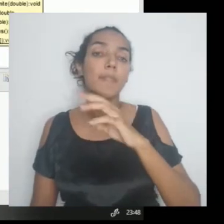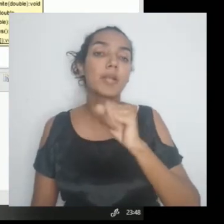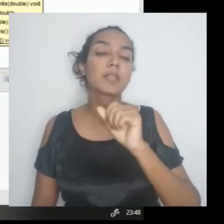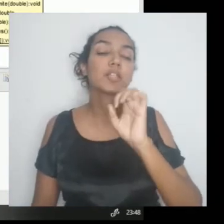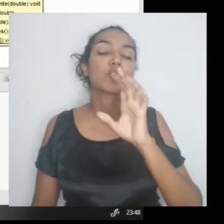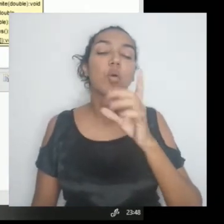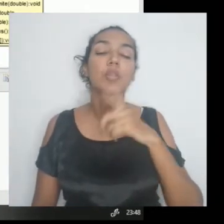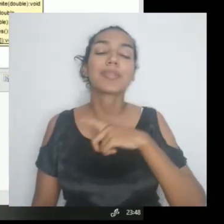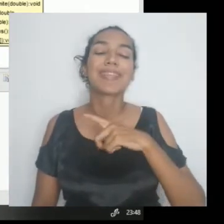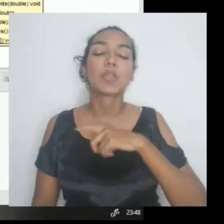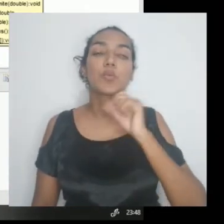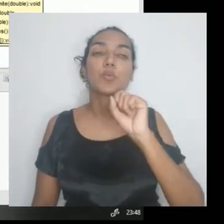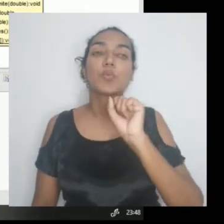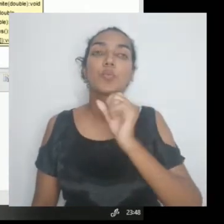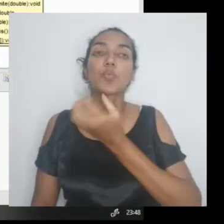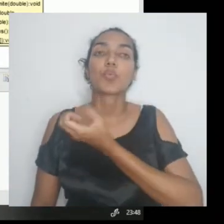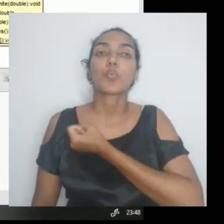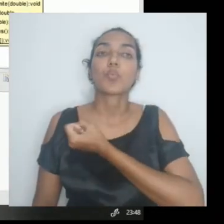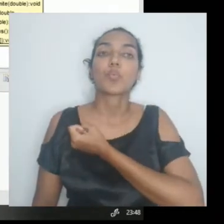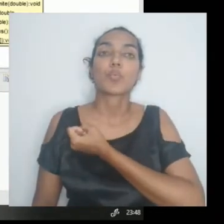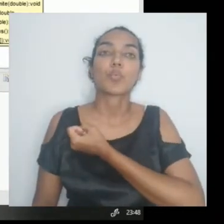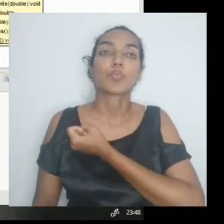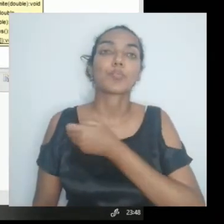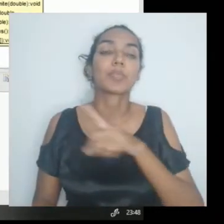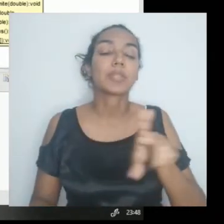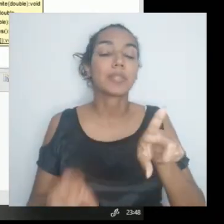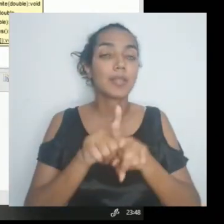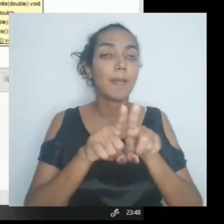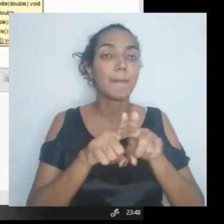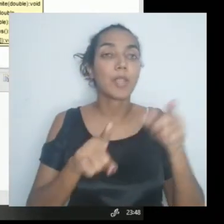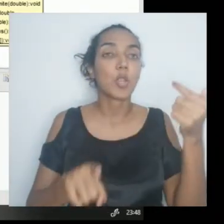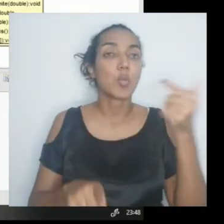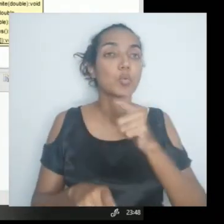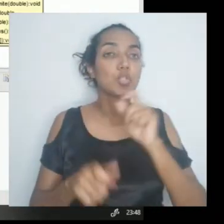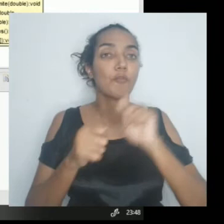ó, conta CE recebe new conta